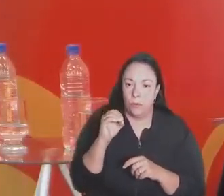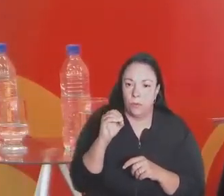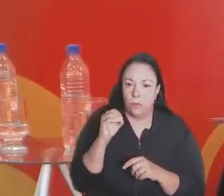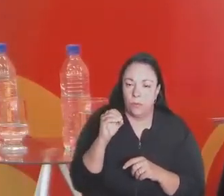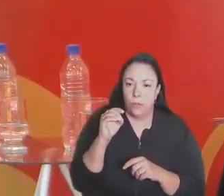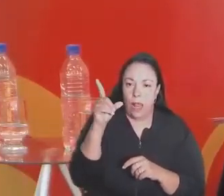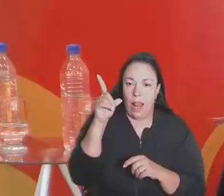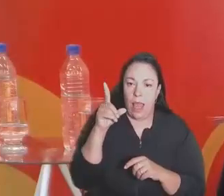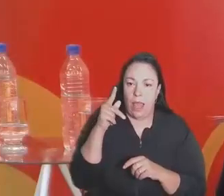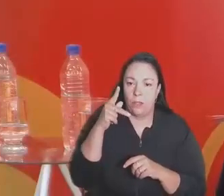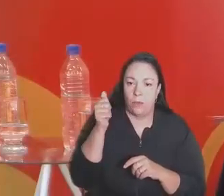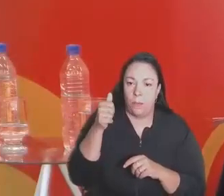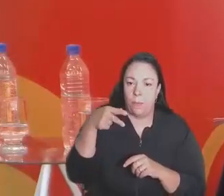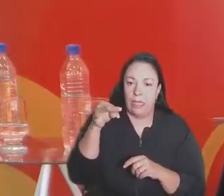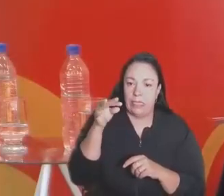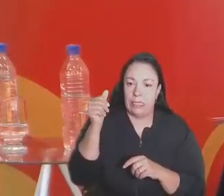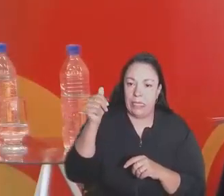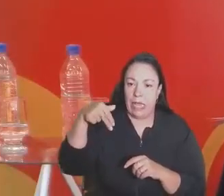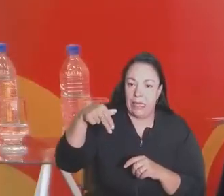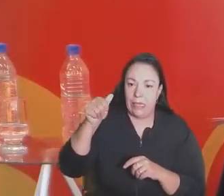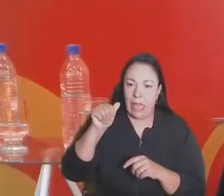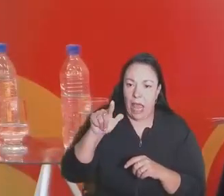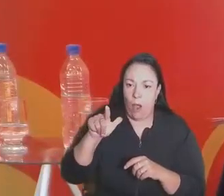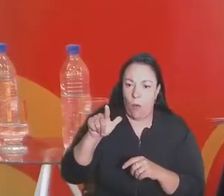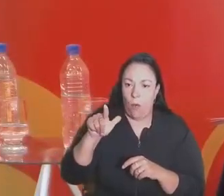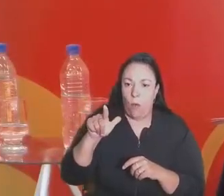ele realmente